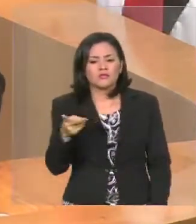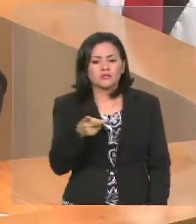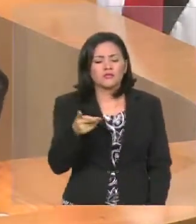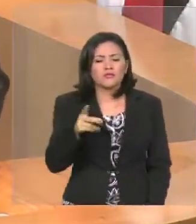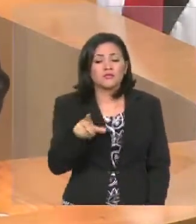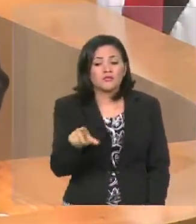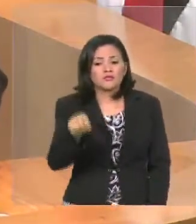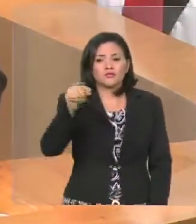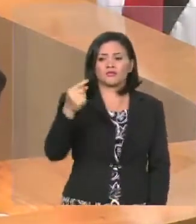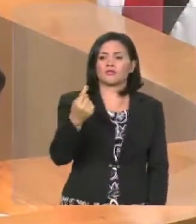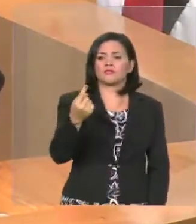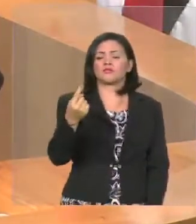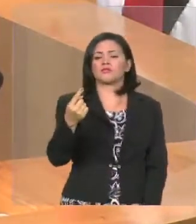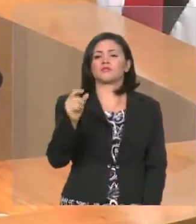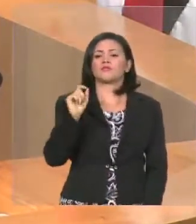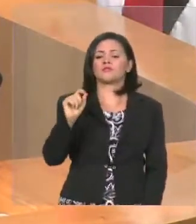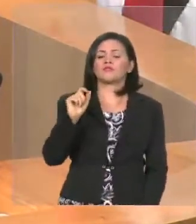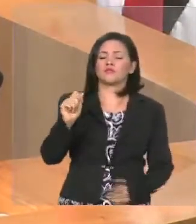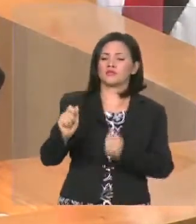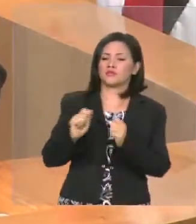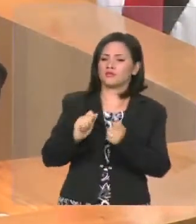próximos 4 anos.